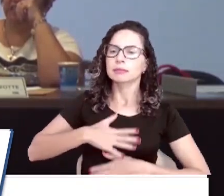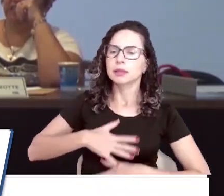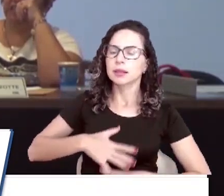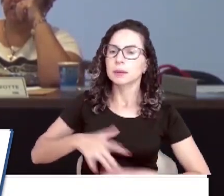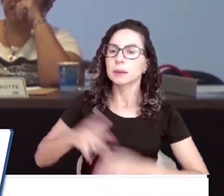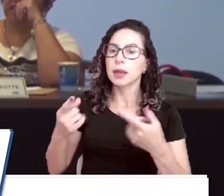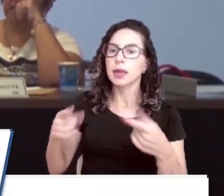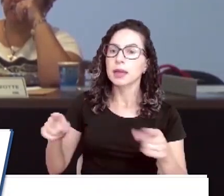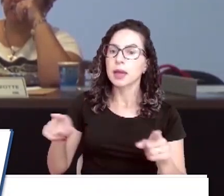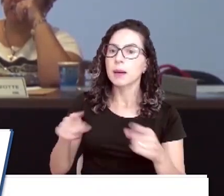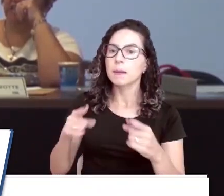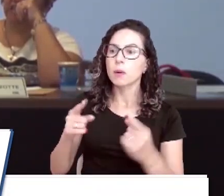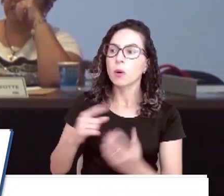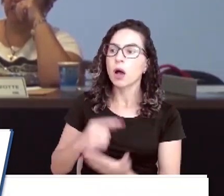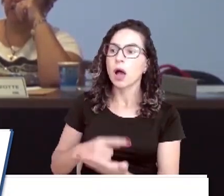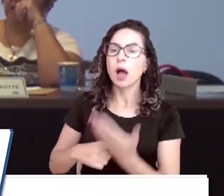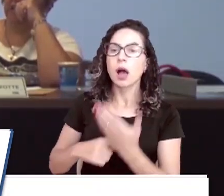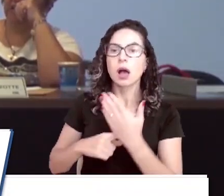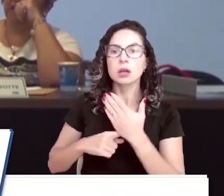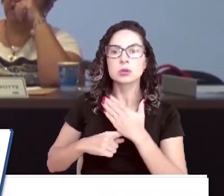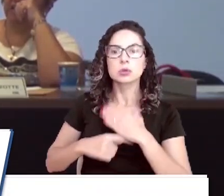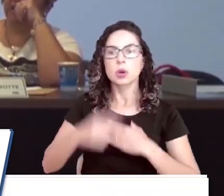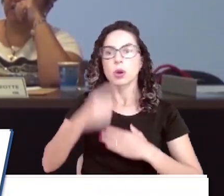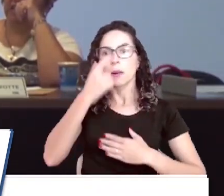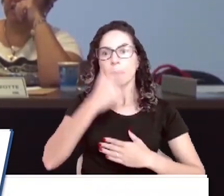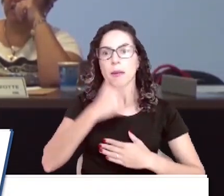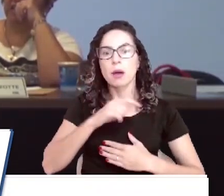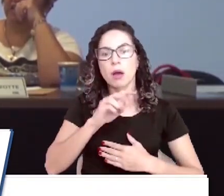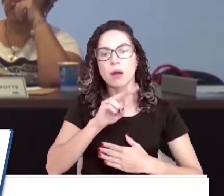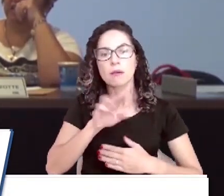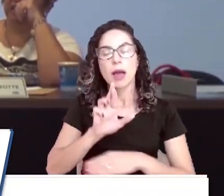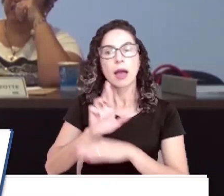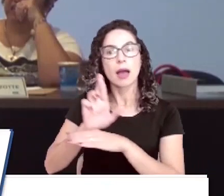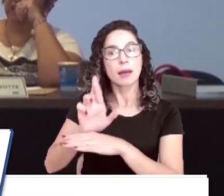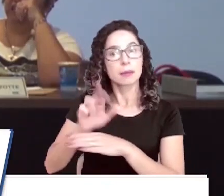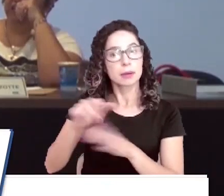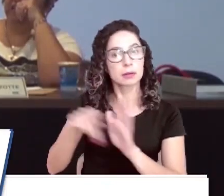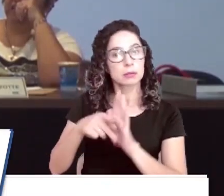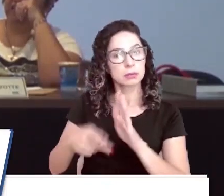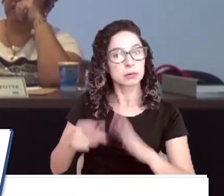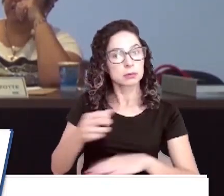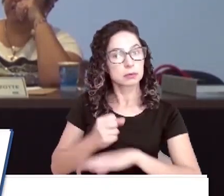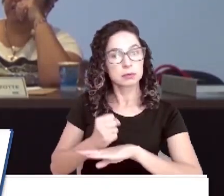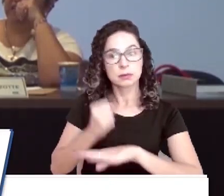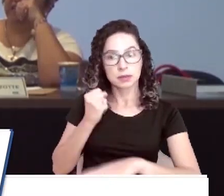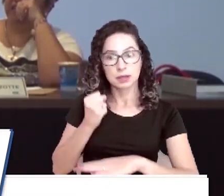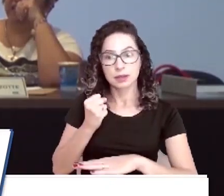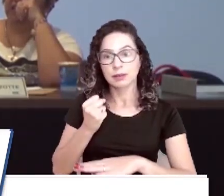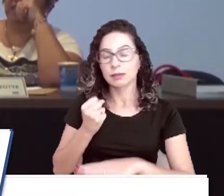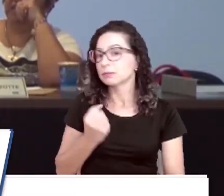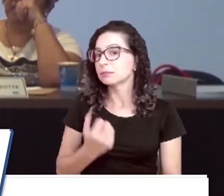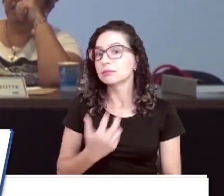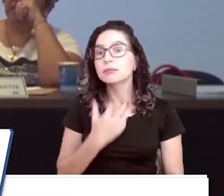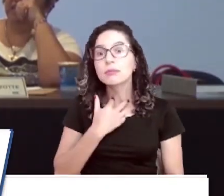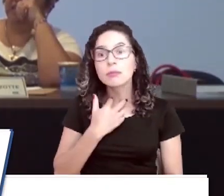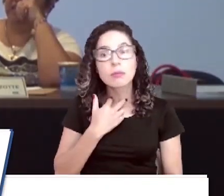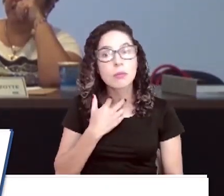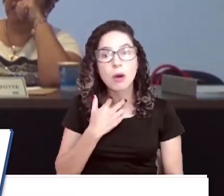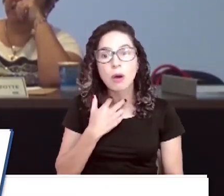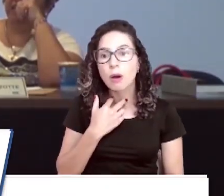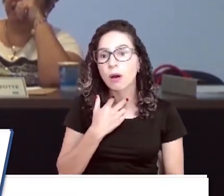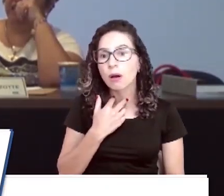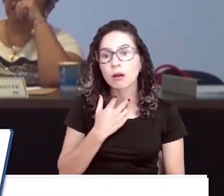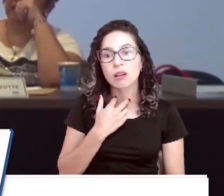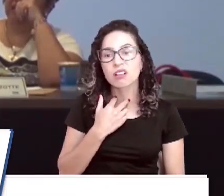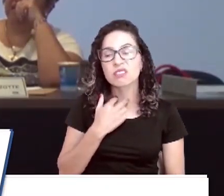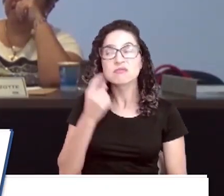as pessoas que vão representar a nossa cidade. Nós não podemos ter jamais, em hipótese alguma,